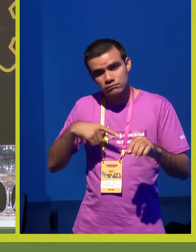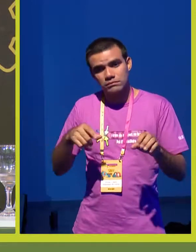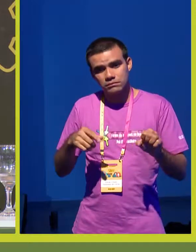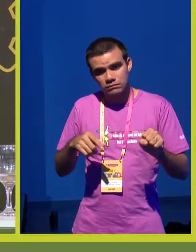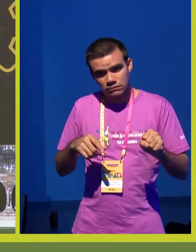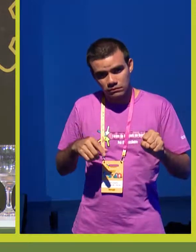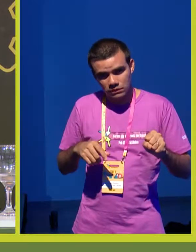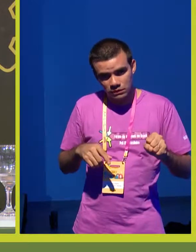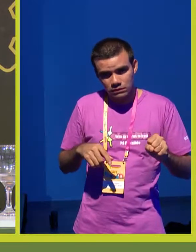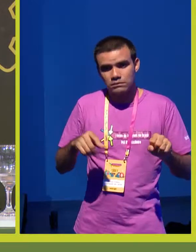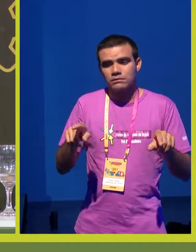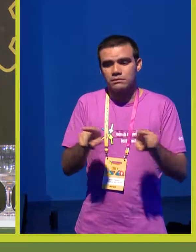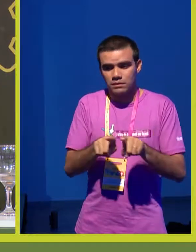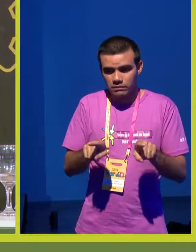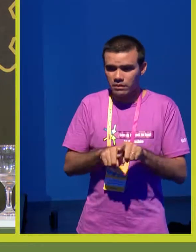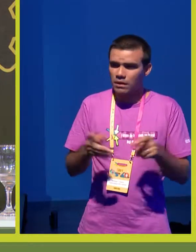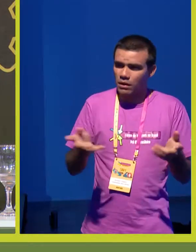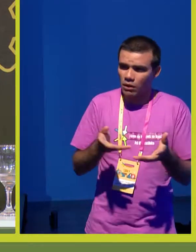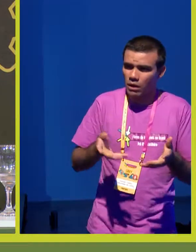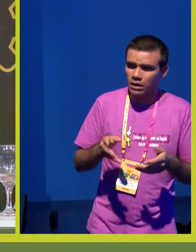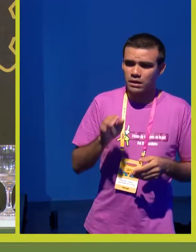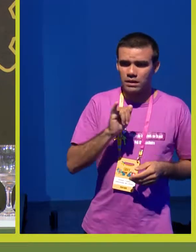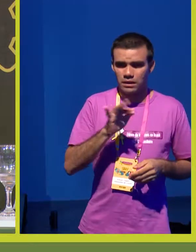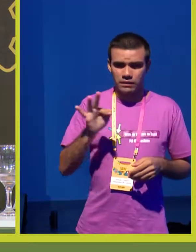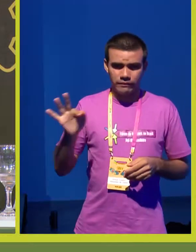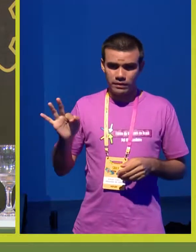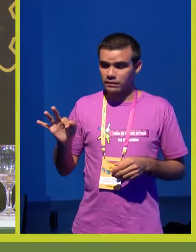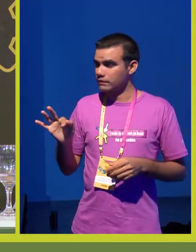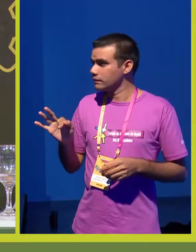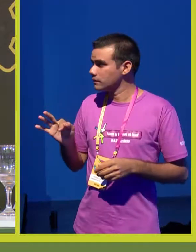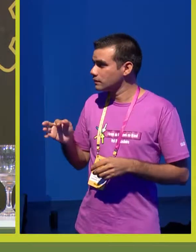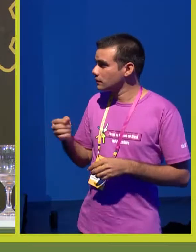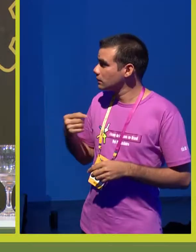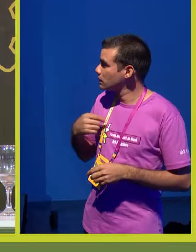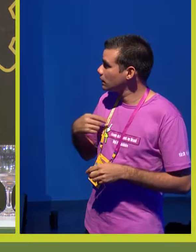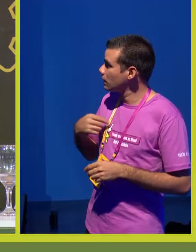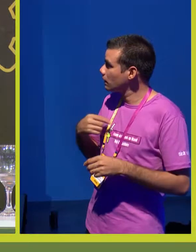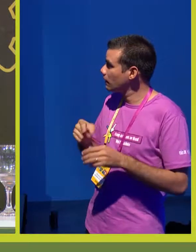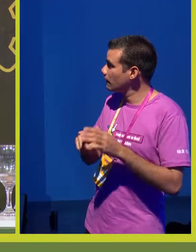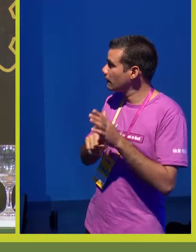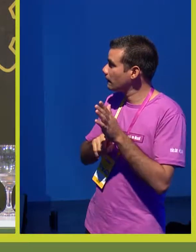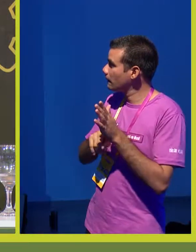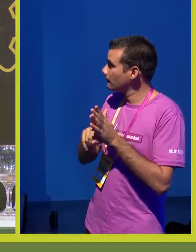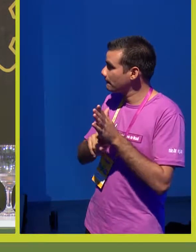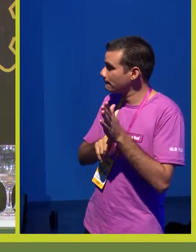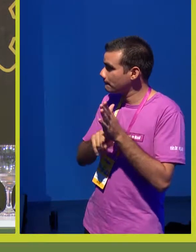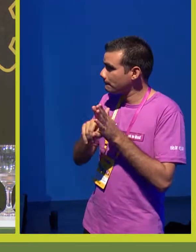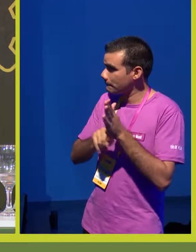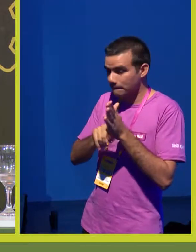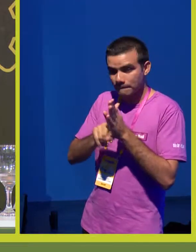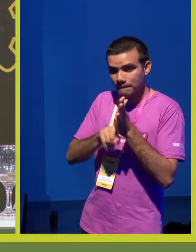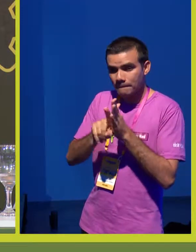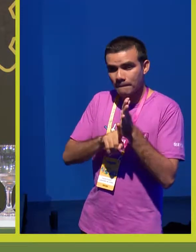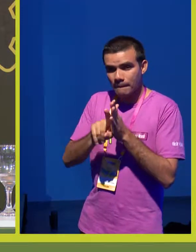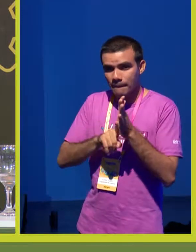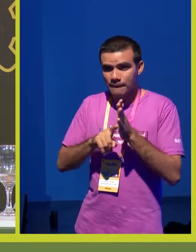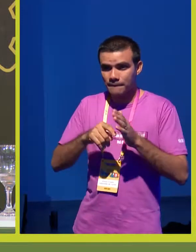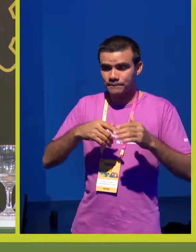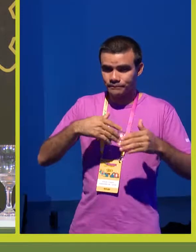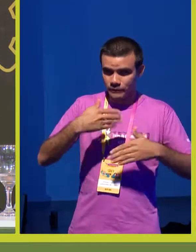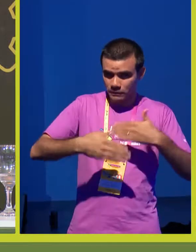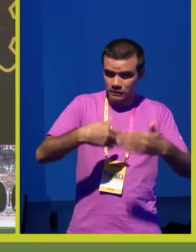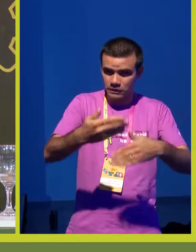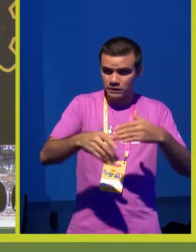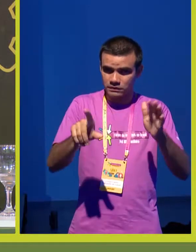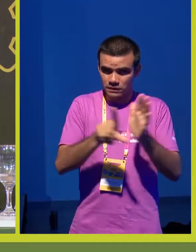pela EFF, eu estou refazendo uma pesquisa de padrões para acesso legal a dados e